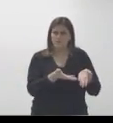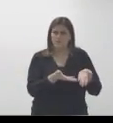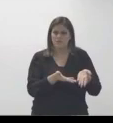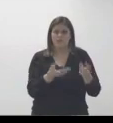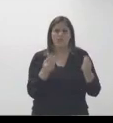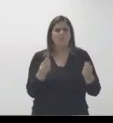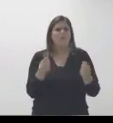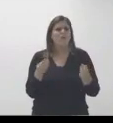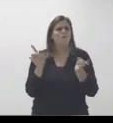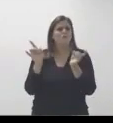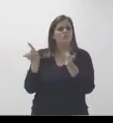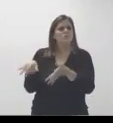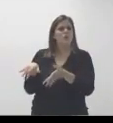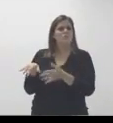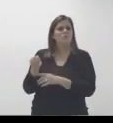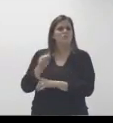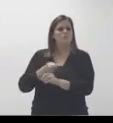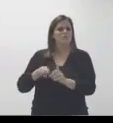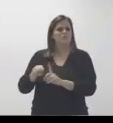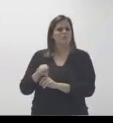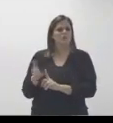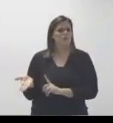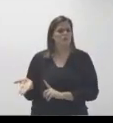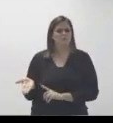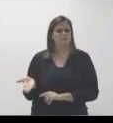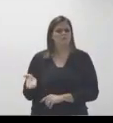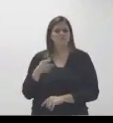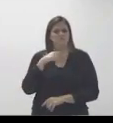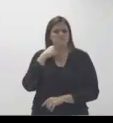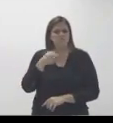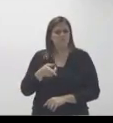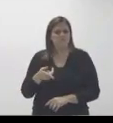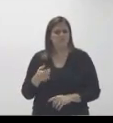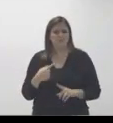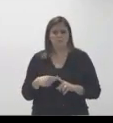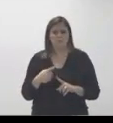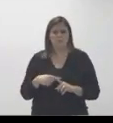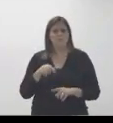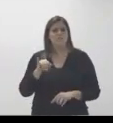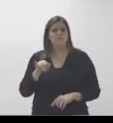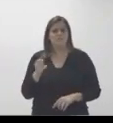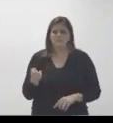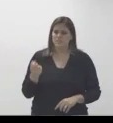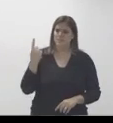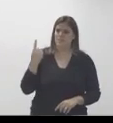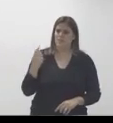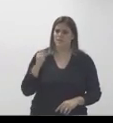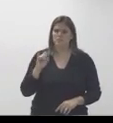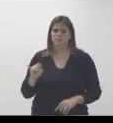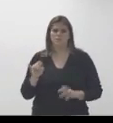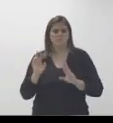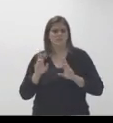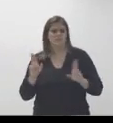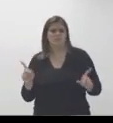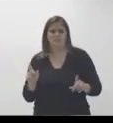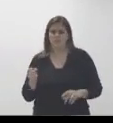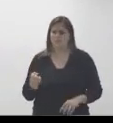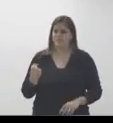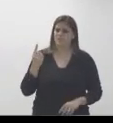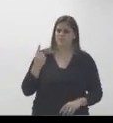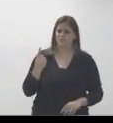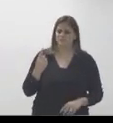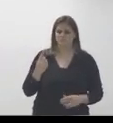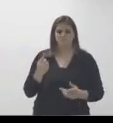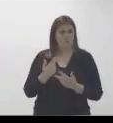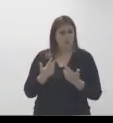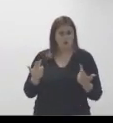caracterizado o denotado como vício como algo estranho há um pensamento hegemônico sobre como nós devemos nos